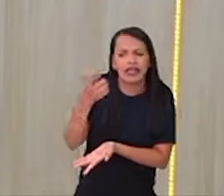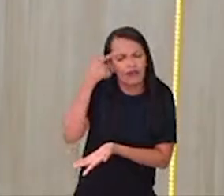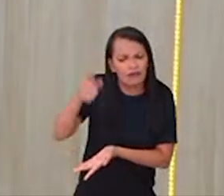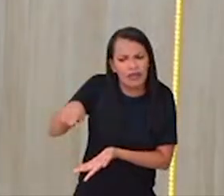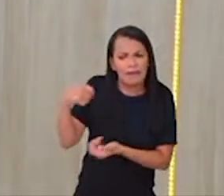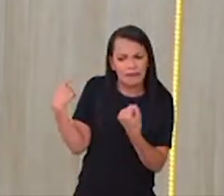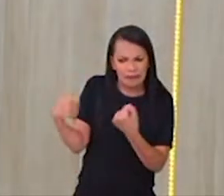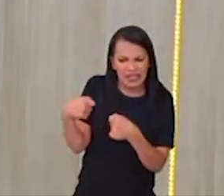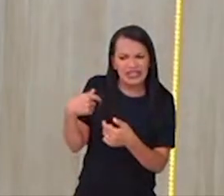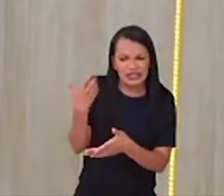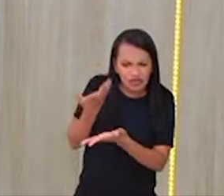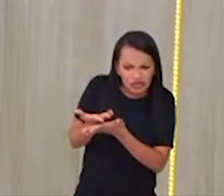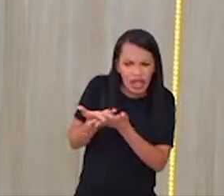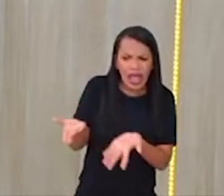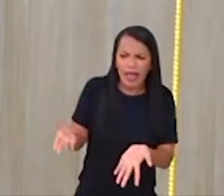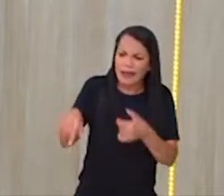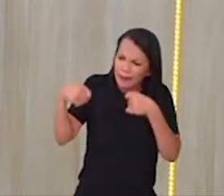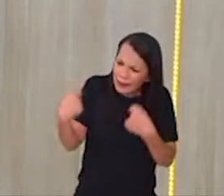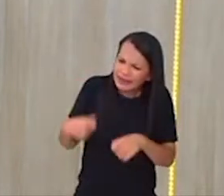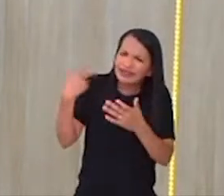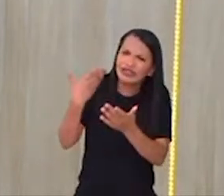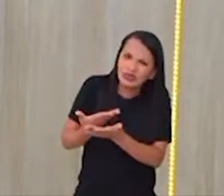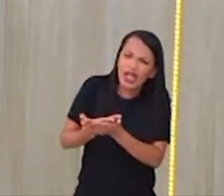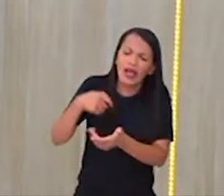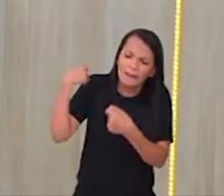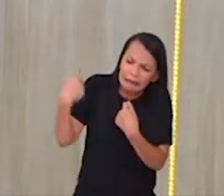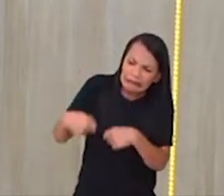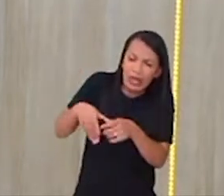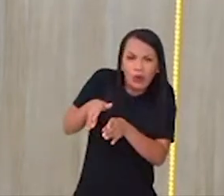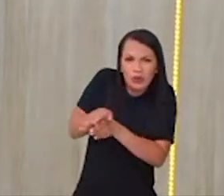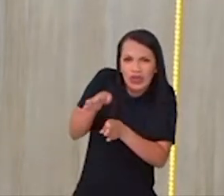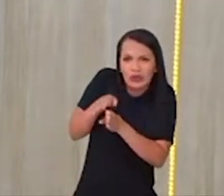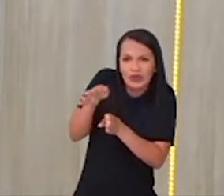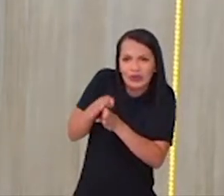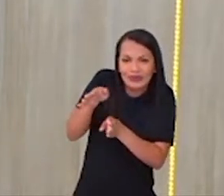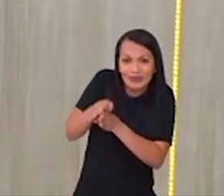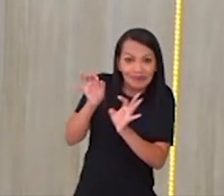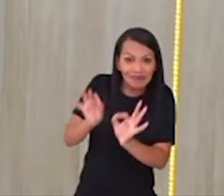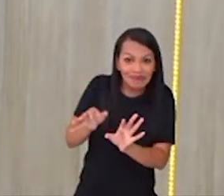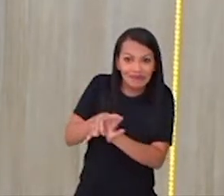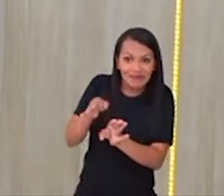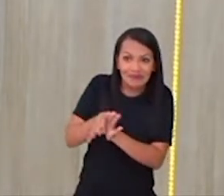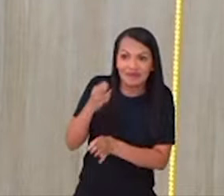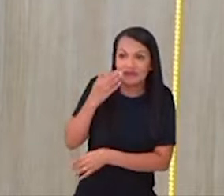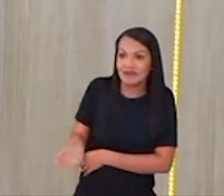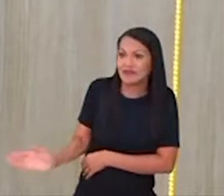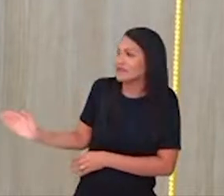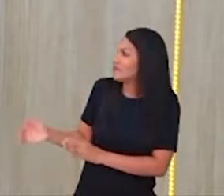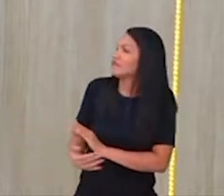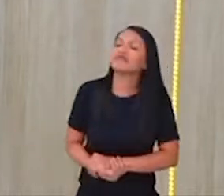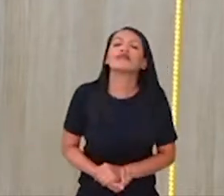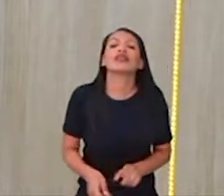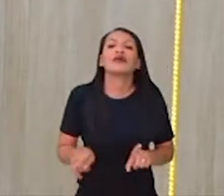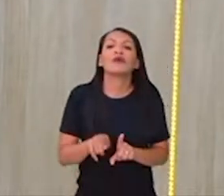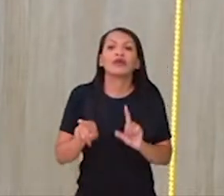é preciso ter os pés no chão, Ana. Querendo dizer o quê? Preciso ser realista. Então, por exemplo, eu poderia criar